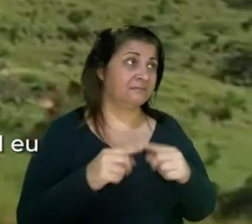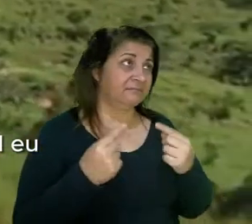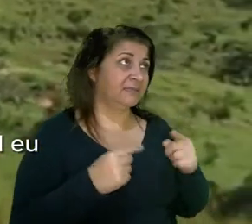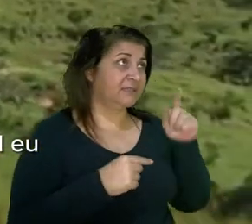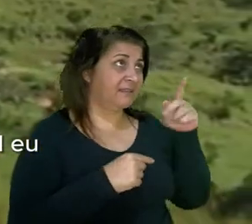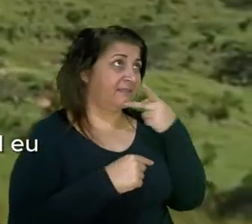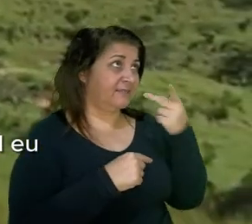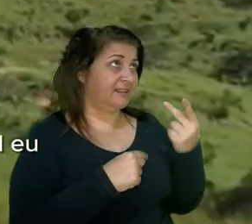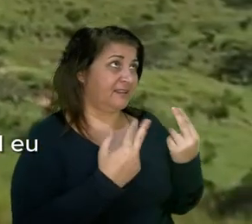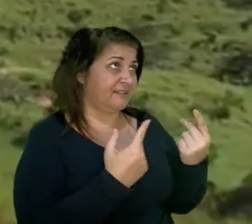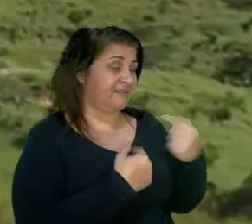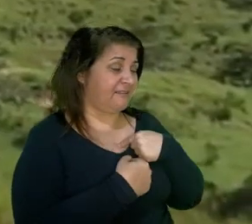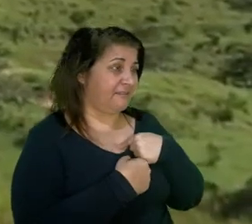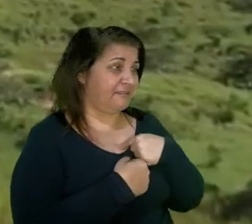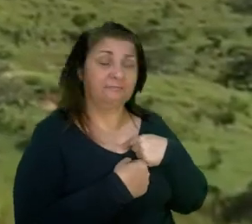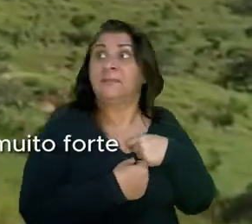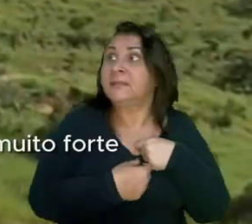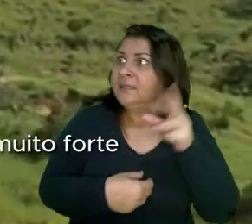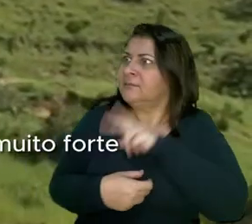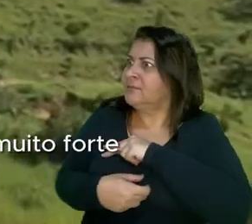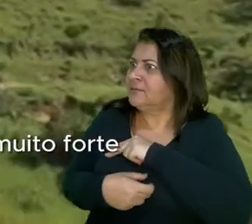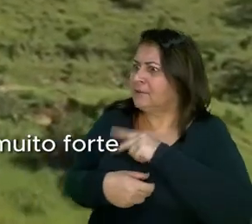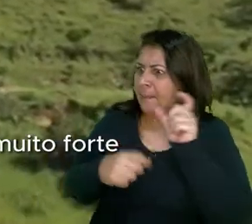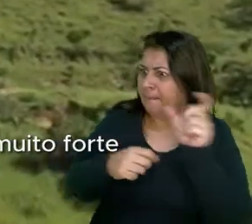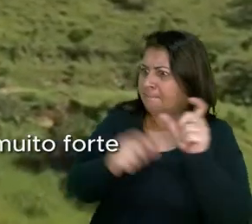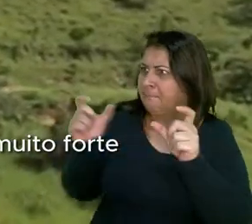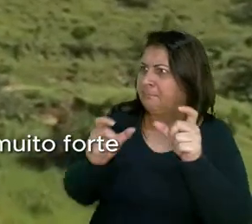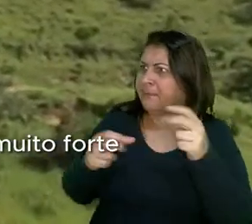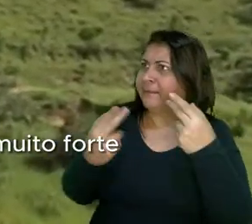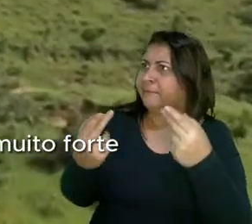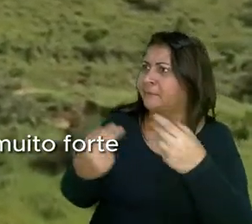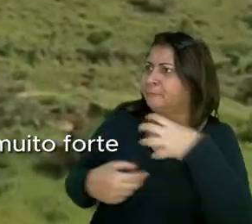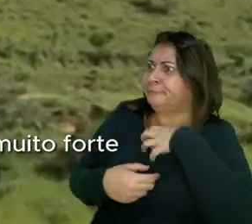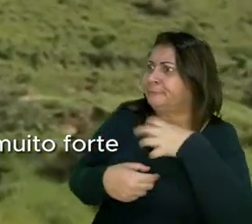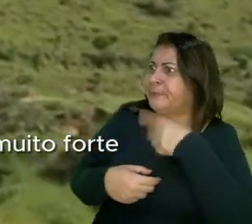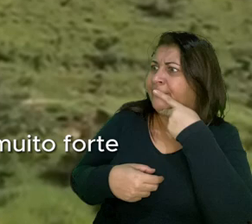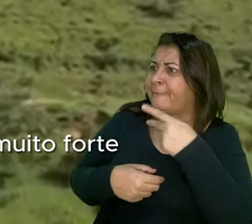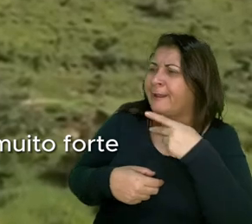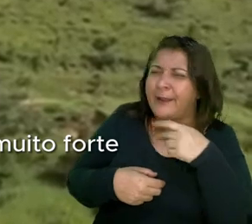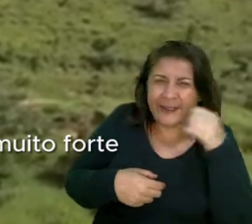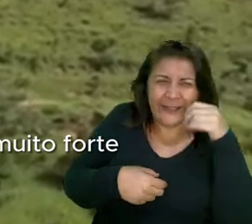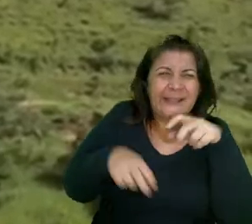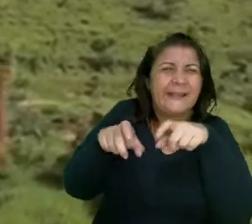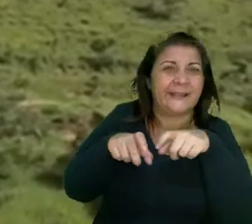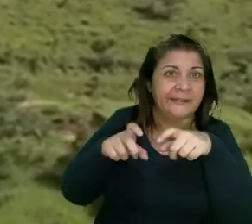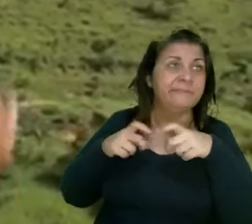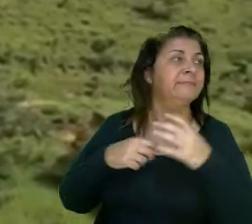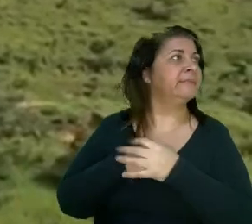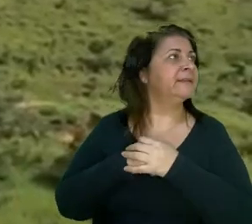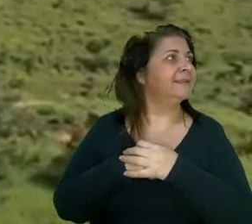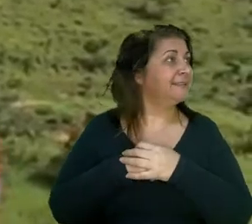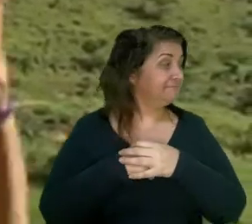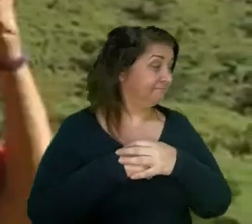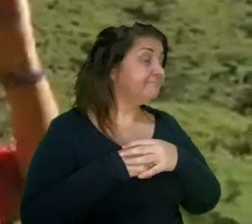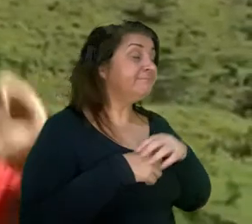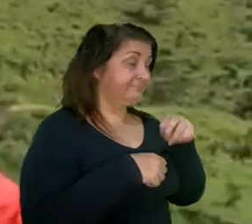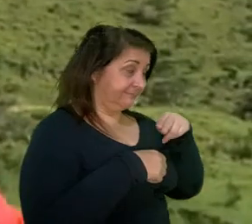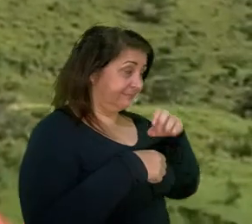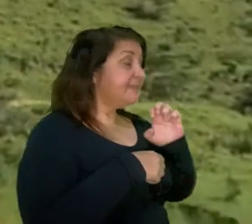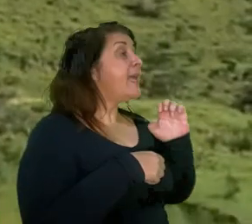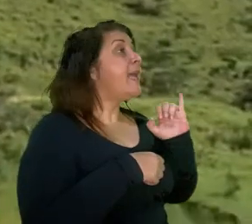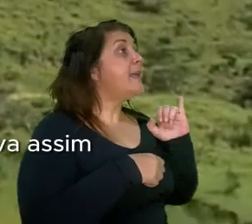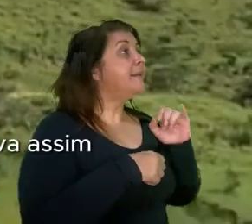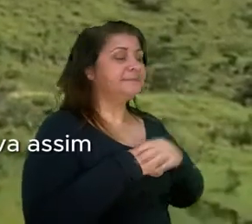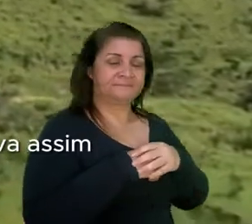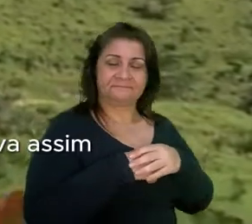que você tá falando em guarreu? Nossa, é mesmo? O seu jeito de falar caipira é muito forte. E não é? Meu pai